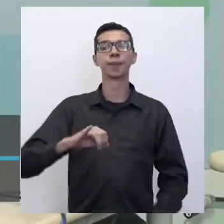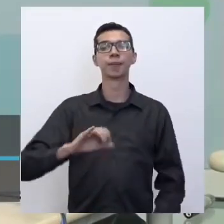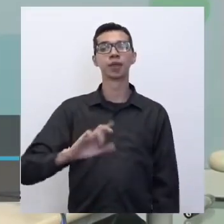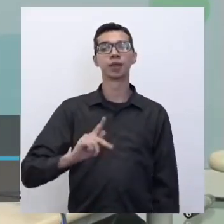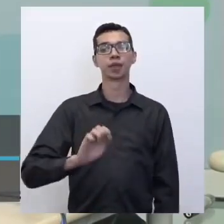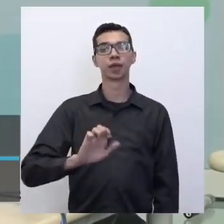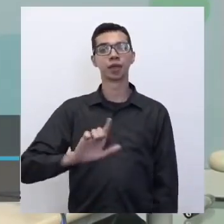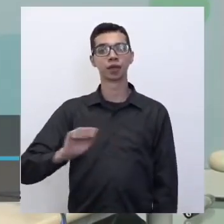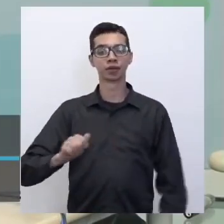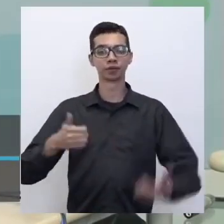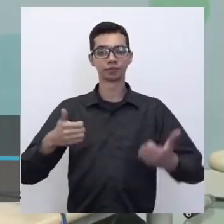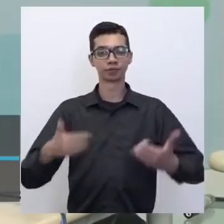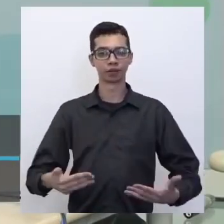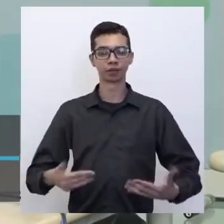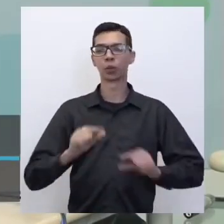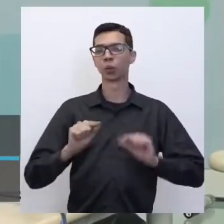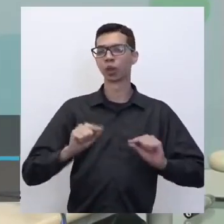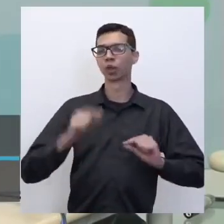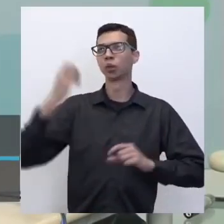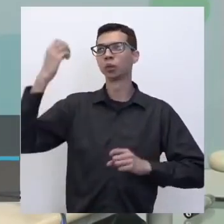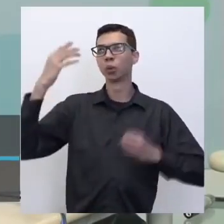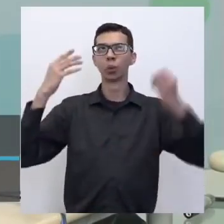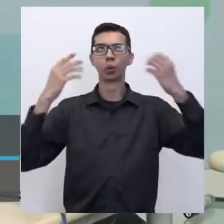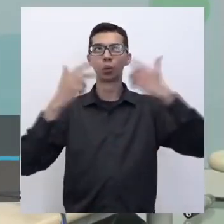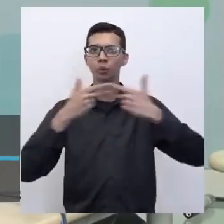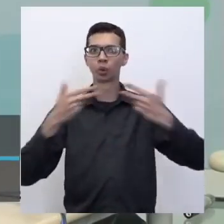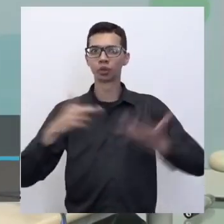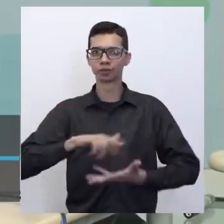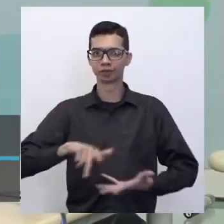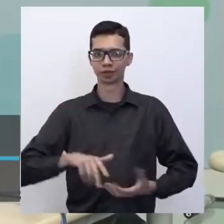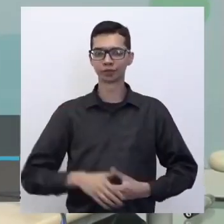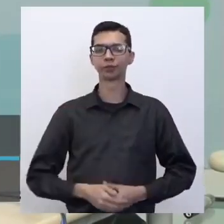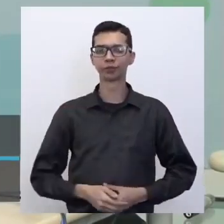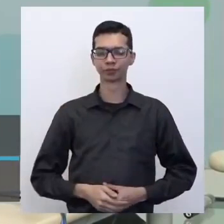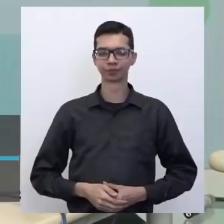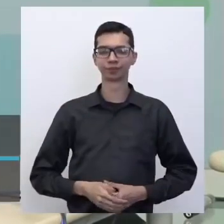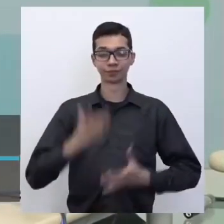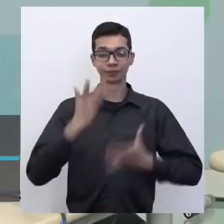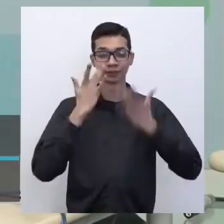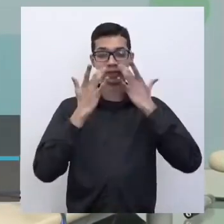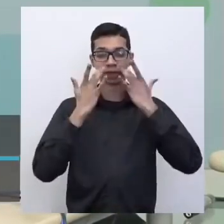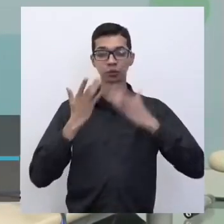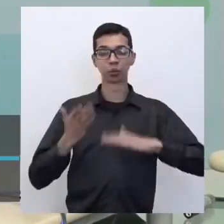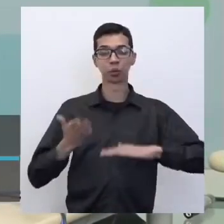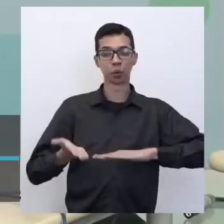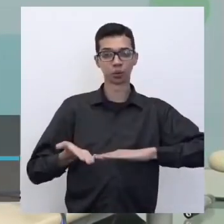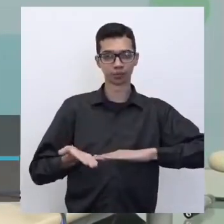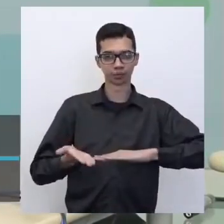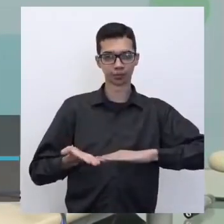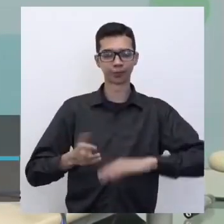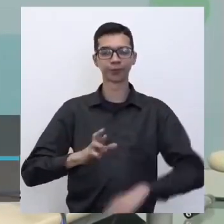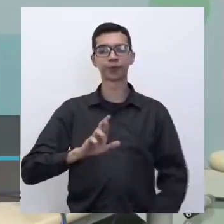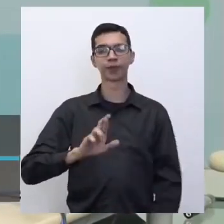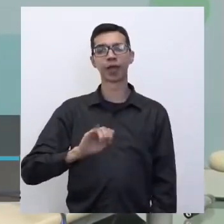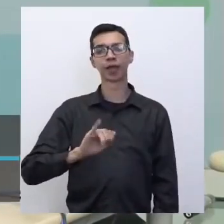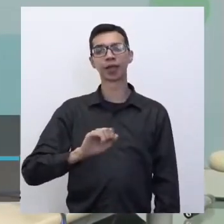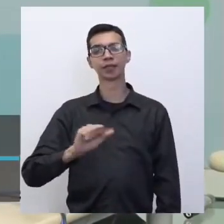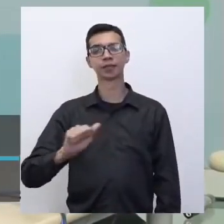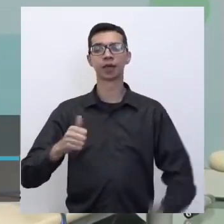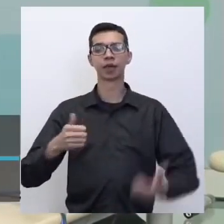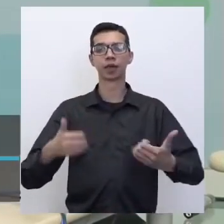né? A iluminação, como um elemento aí do teatro contemporâneo, tá? A Raíssa cita os figurinos e